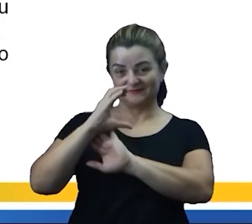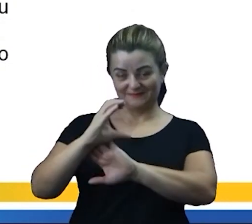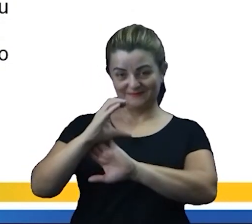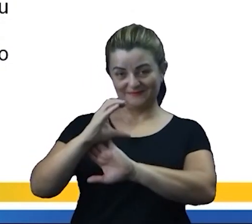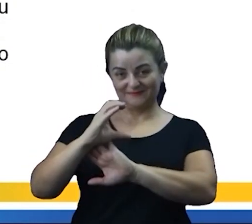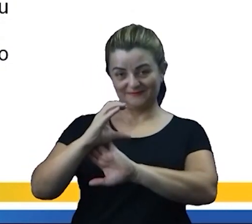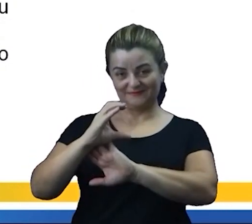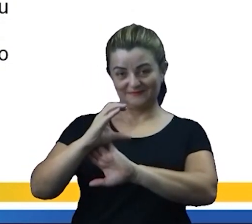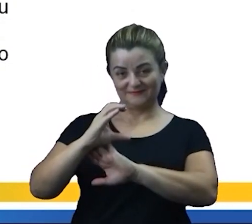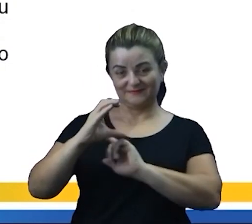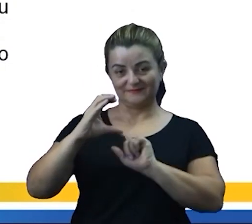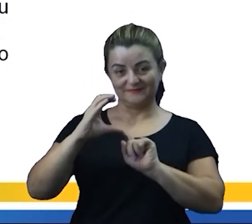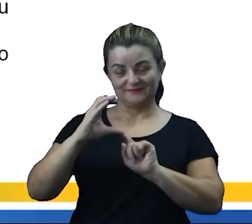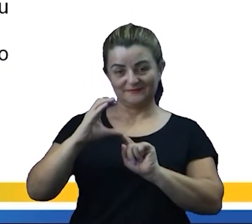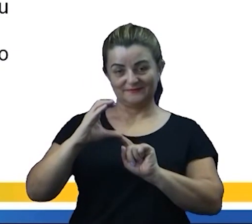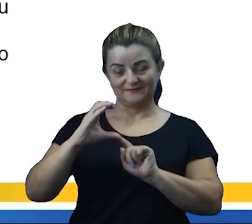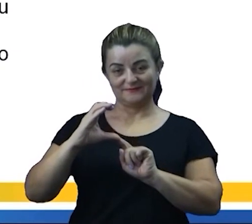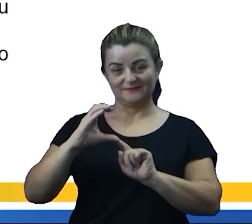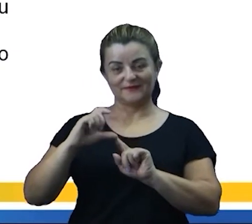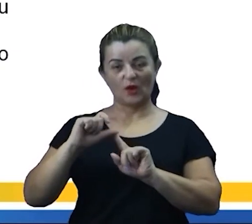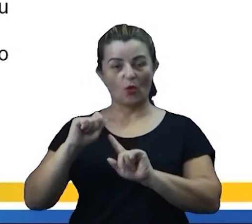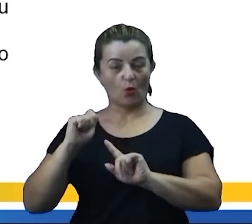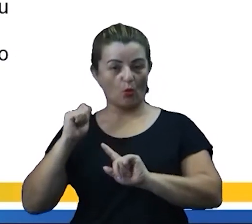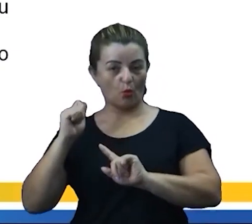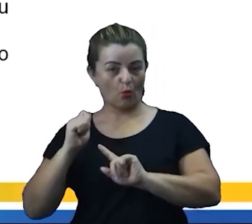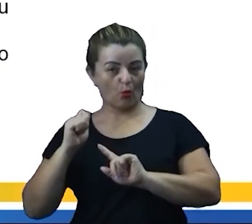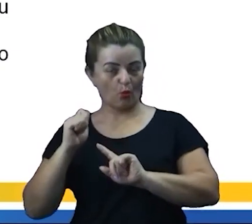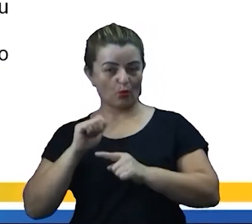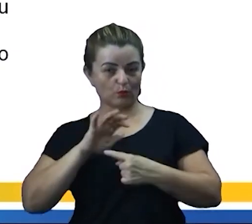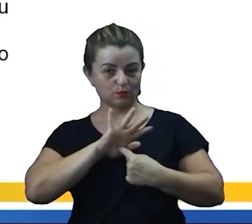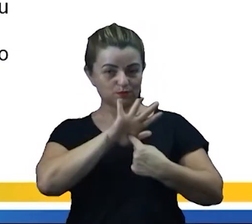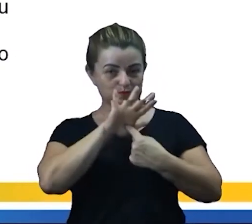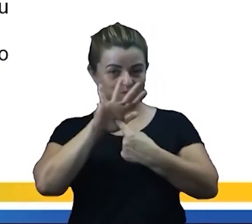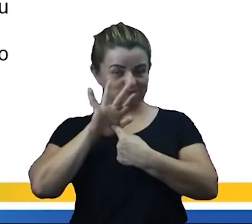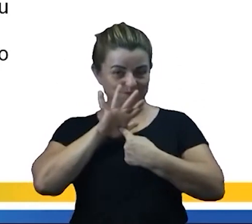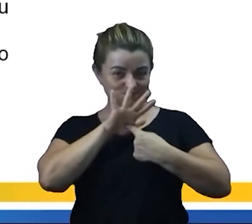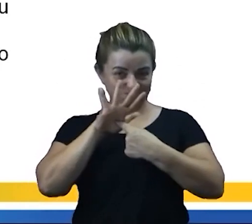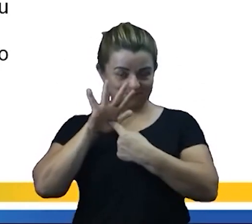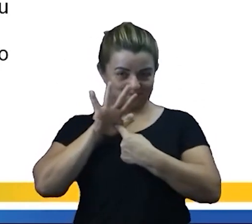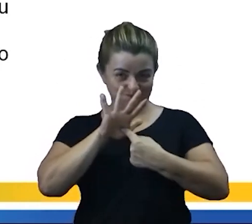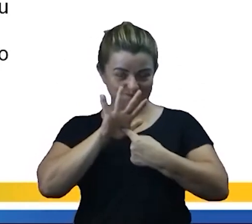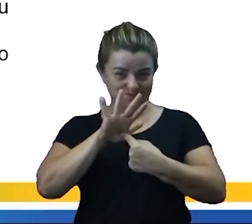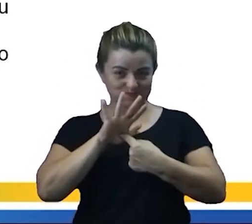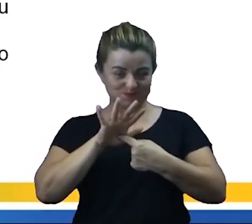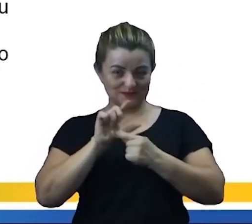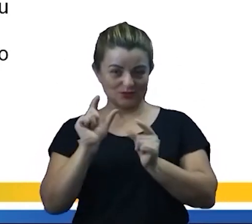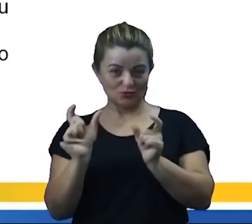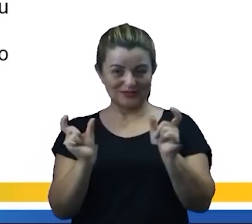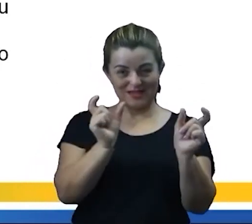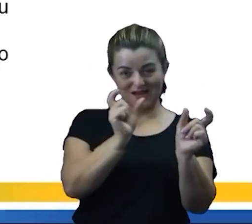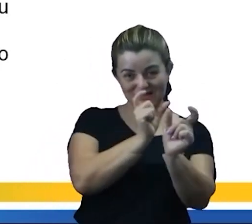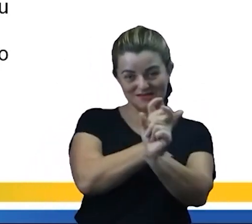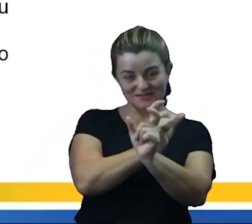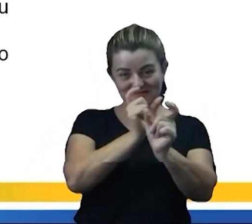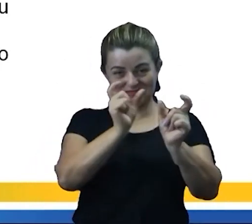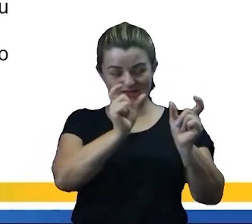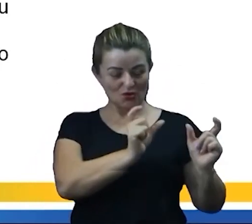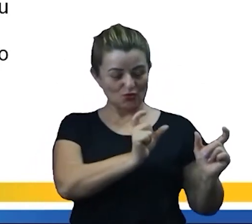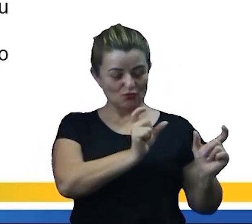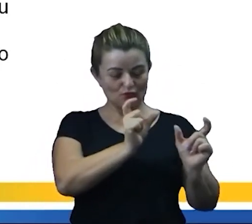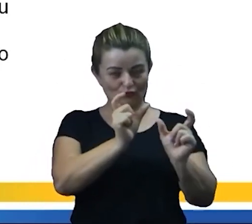letra C. O autor buscou destacar que há uma transitoriedade, né? Há